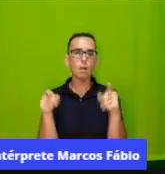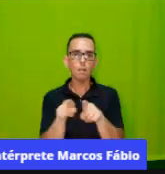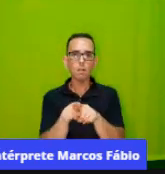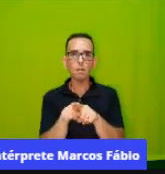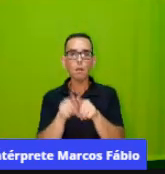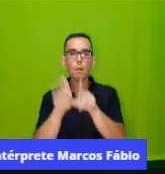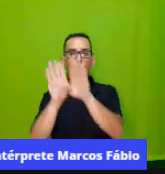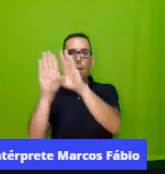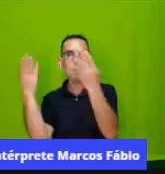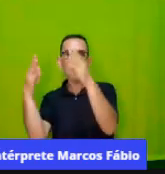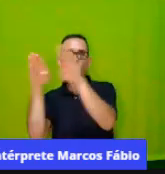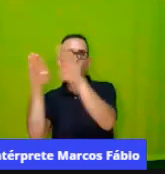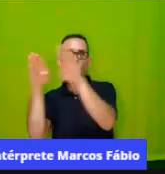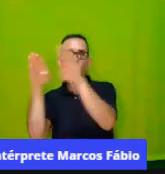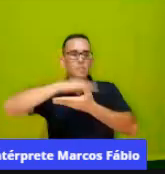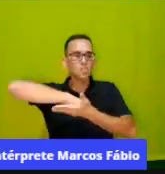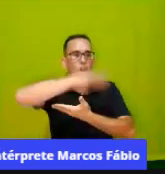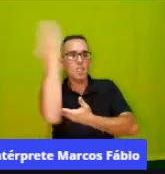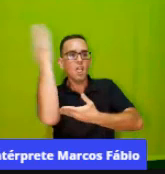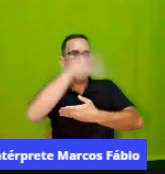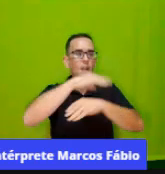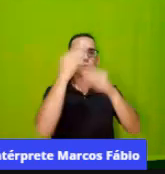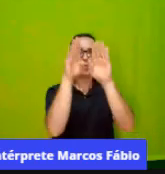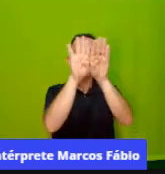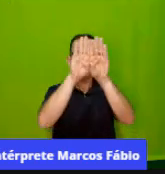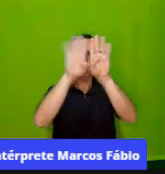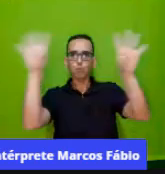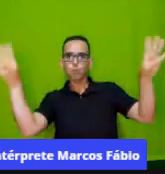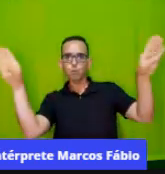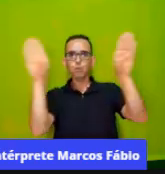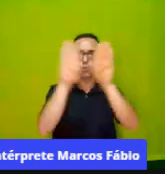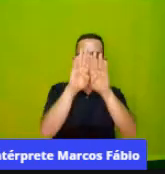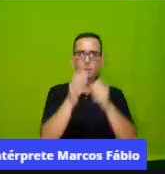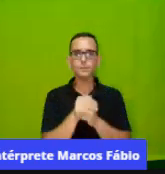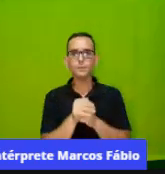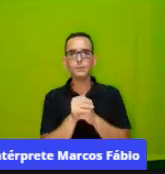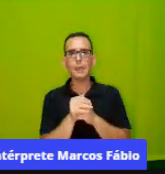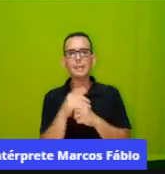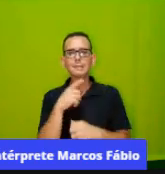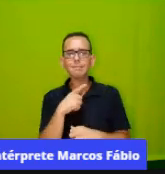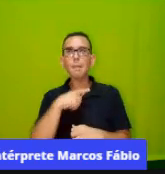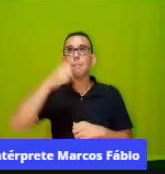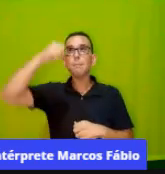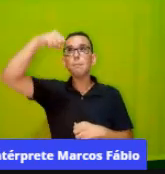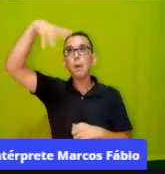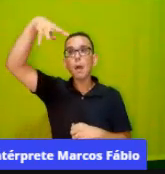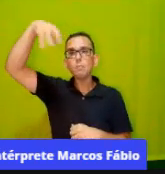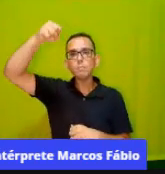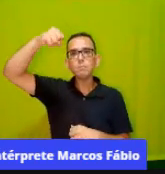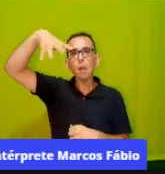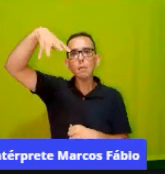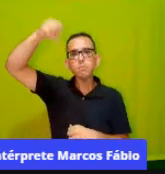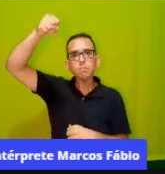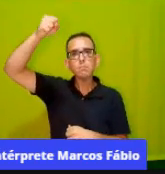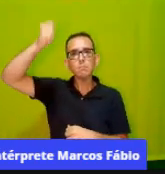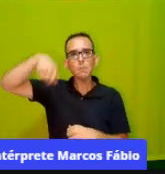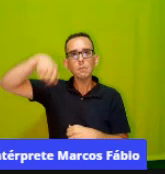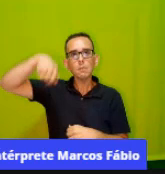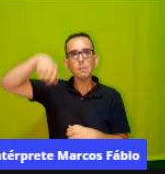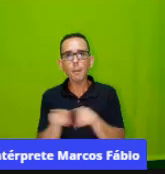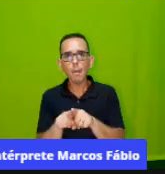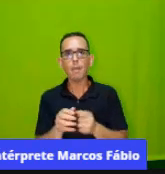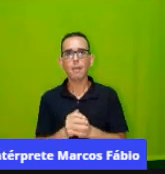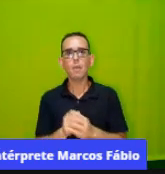portas, janelas, cortinas, acendimento de luz, desligamento da luz. Então, assim, tudo que ele precisa